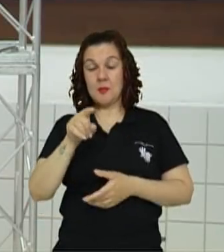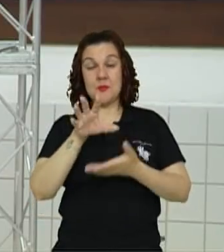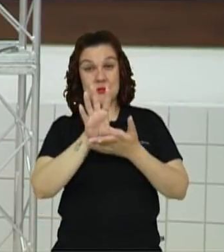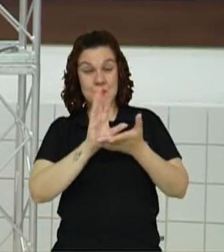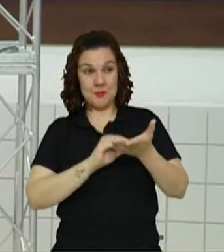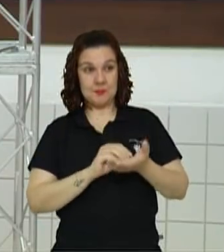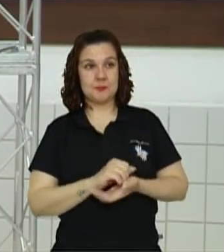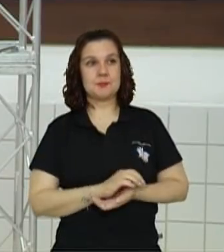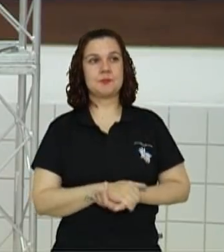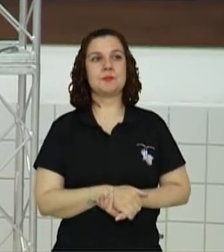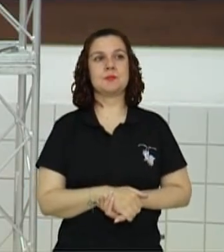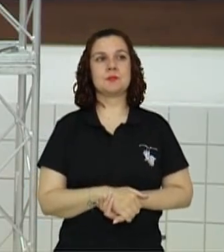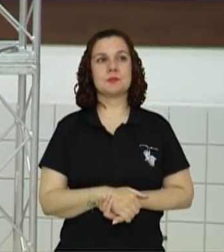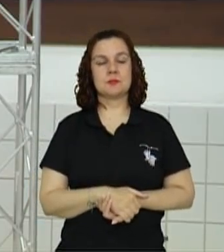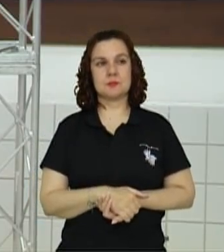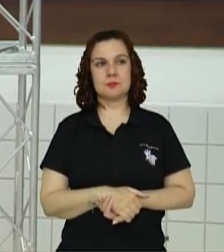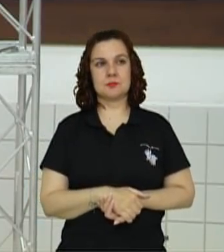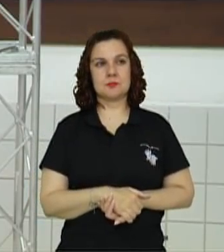copiarem,